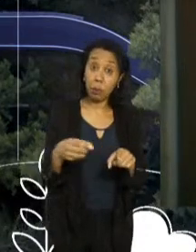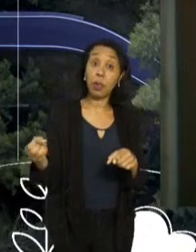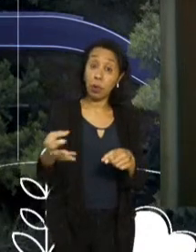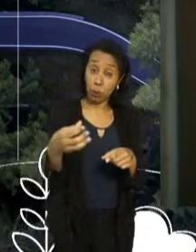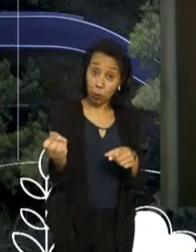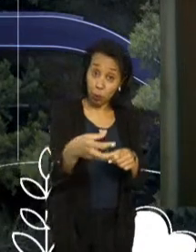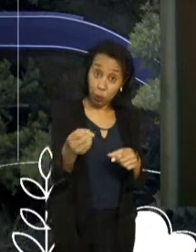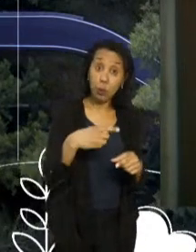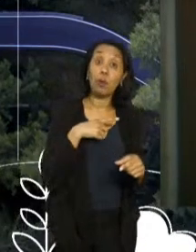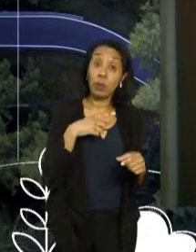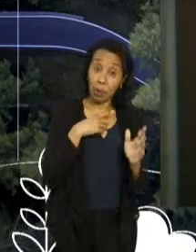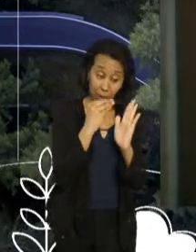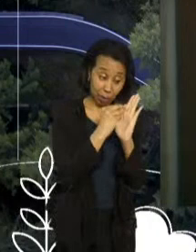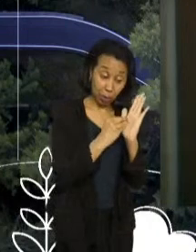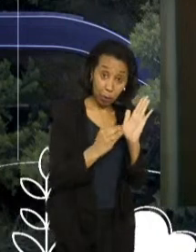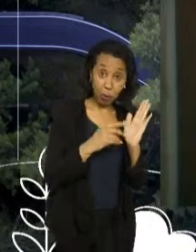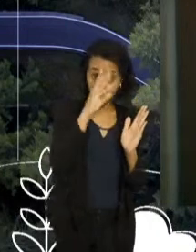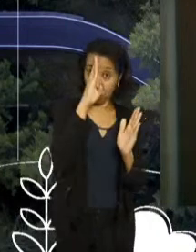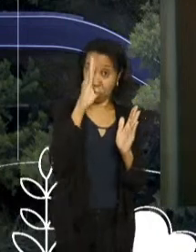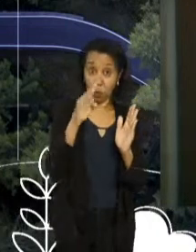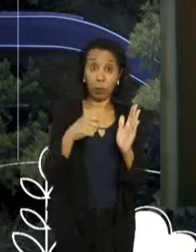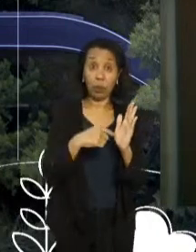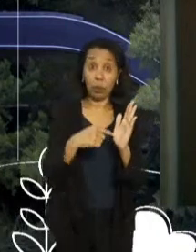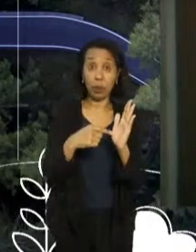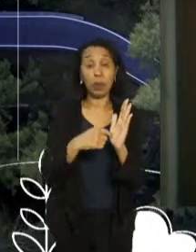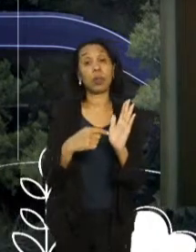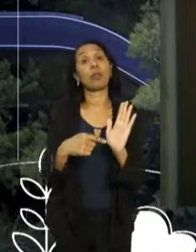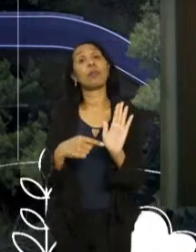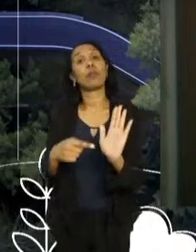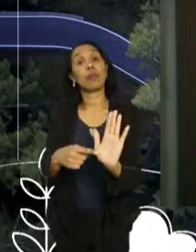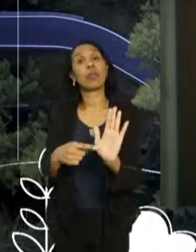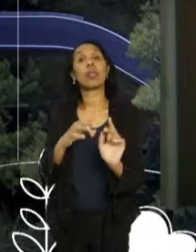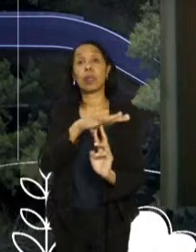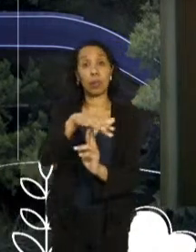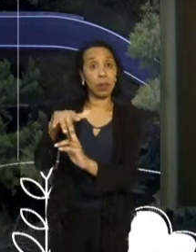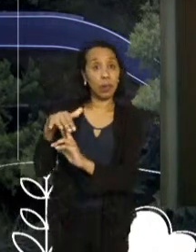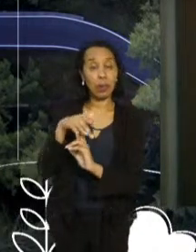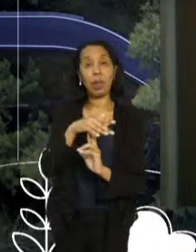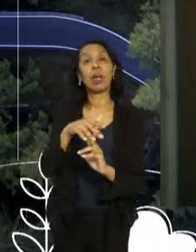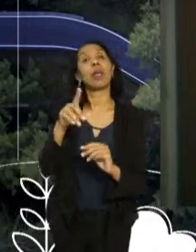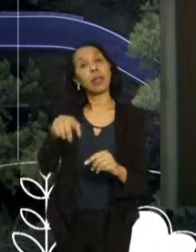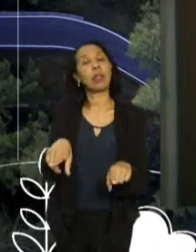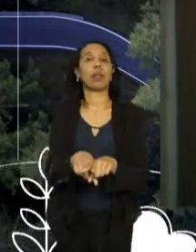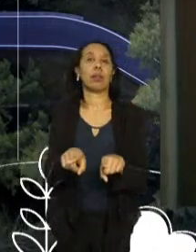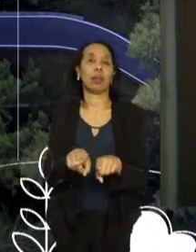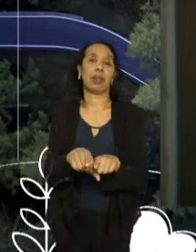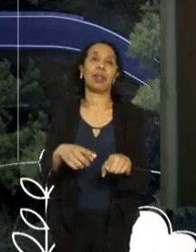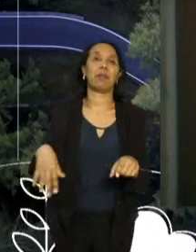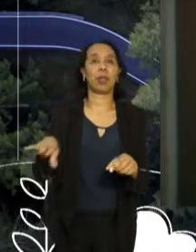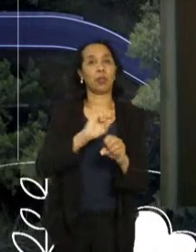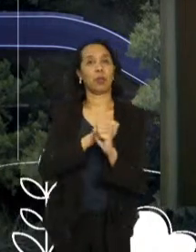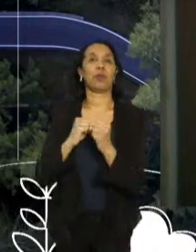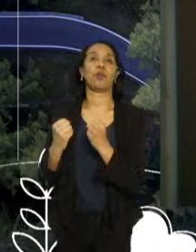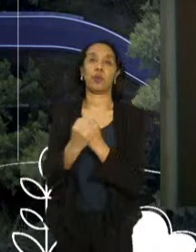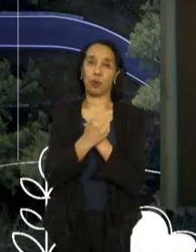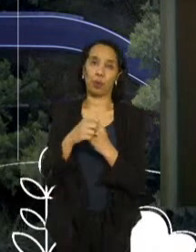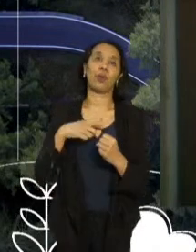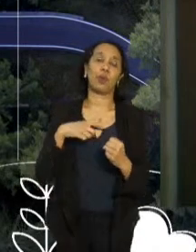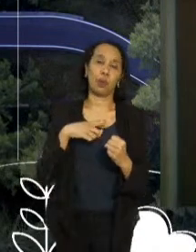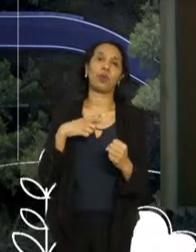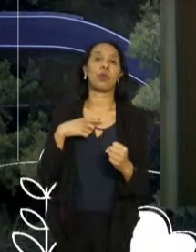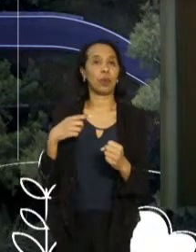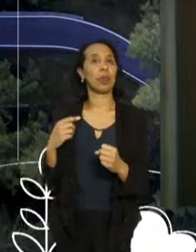nós desejamos do ponto de vista de uma agenda realmente ambiental, e também uma agenda social com a geração